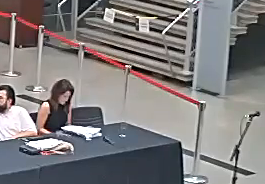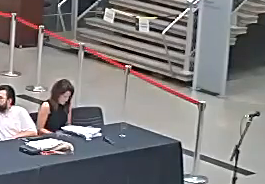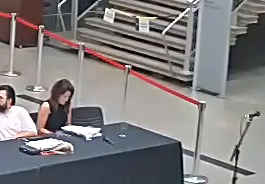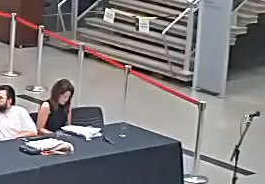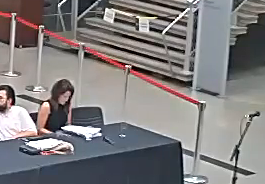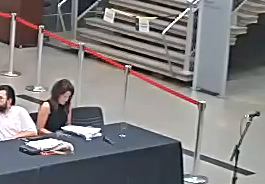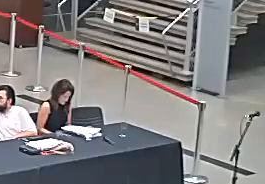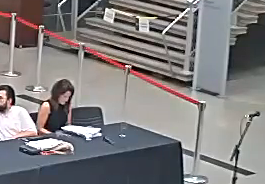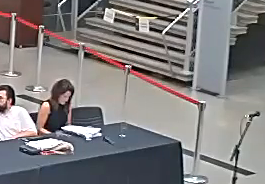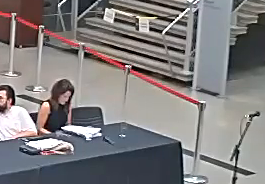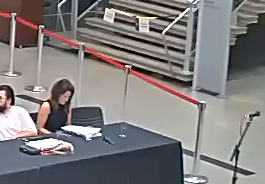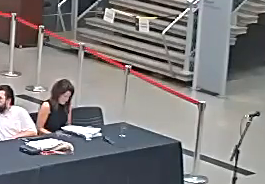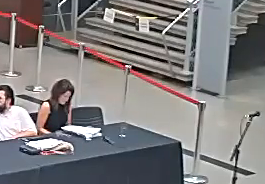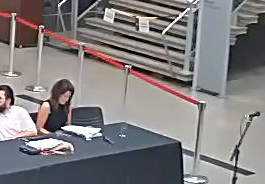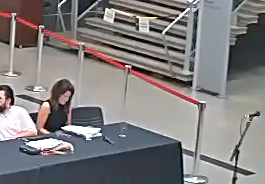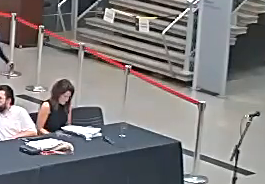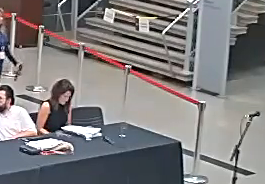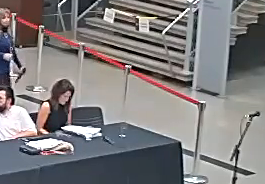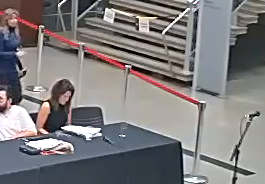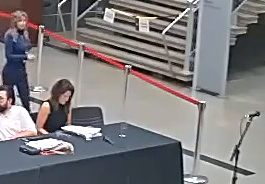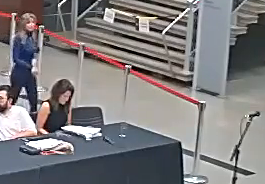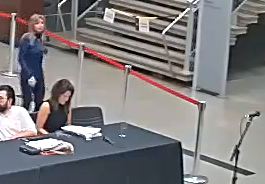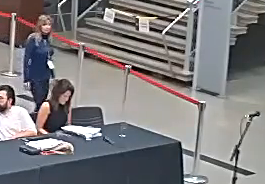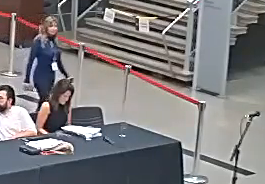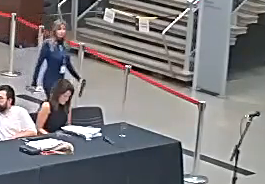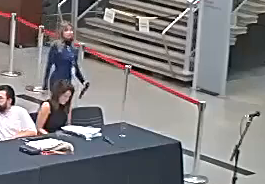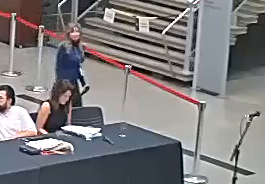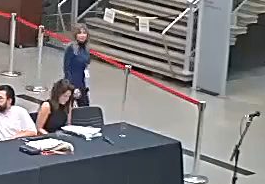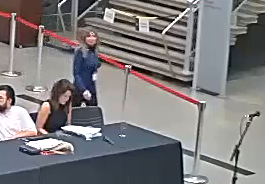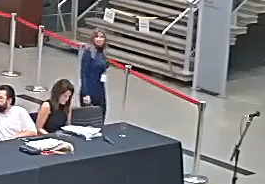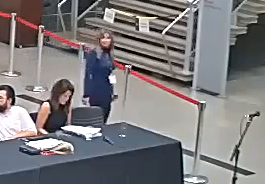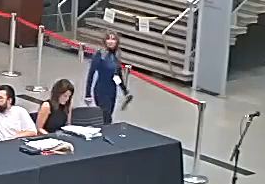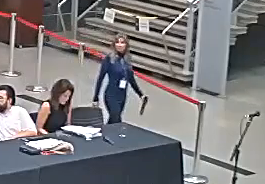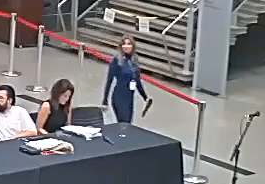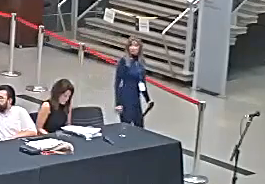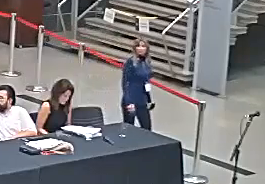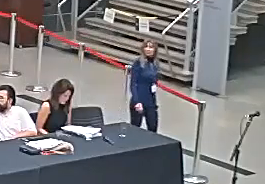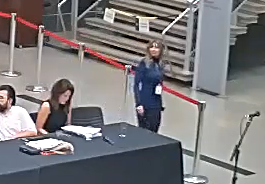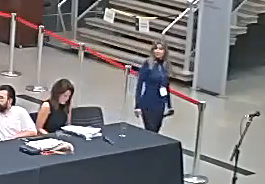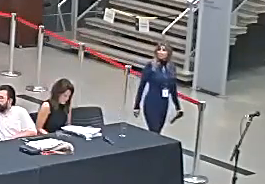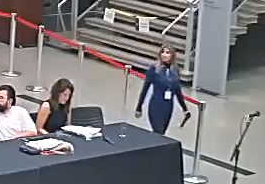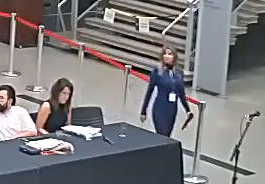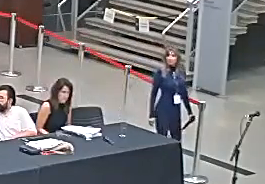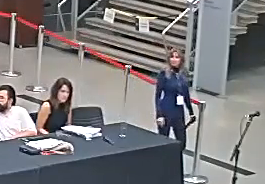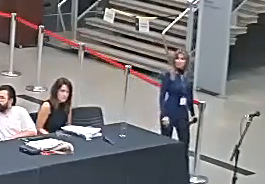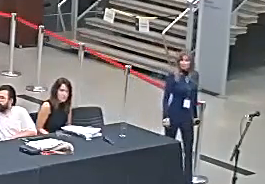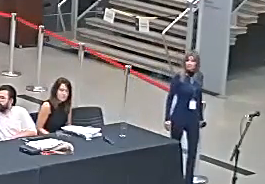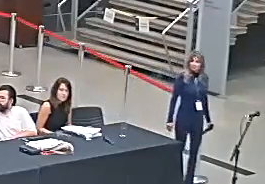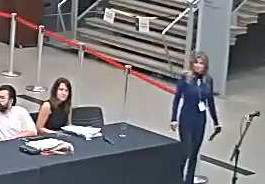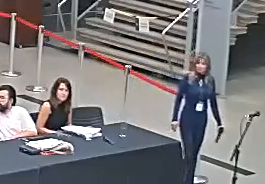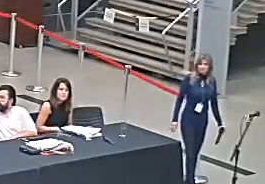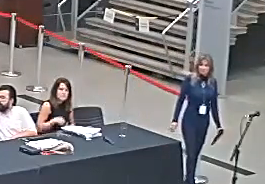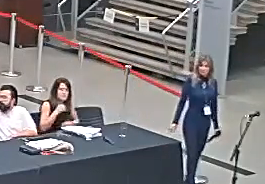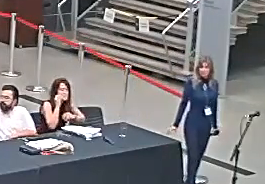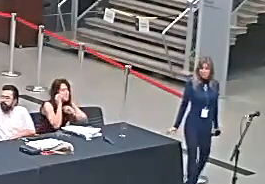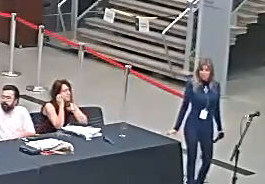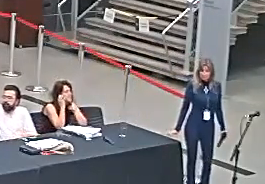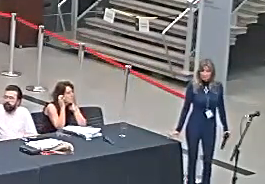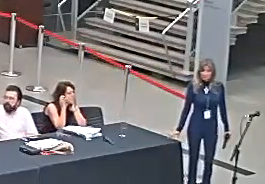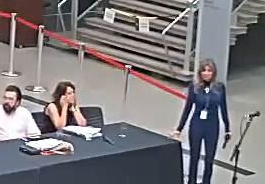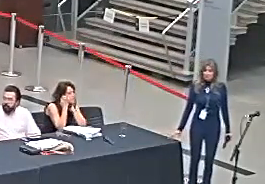320/20 requerimento do professor Wendel Mesquita que seja encaminhado pedido de informação a Coordenadoria